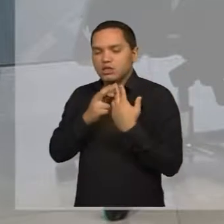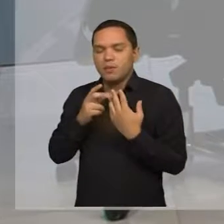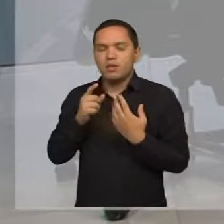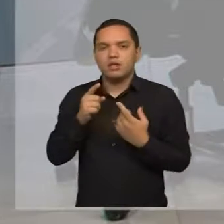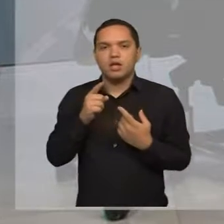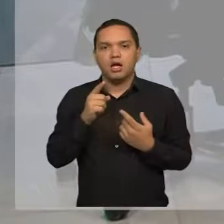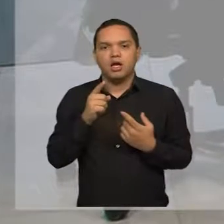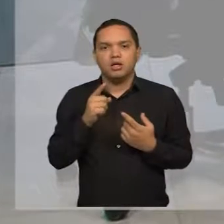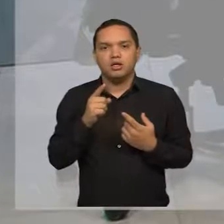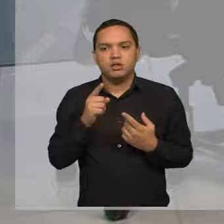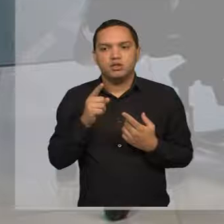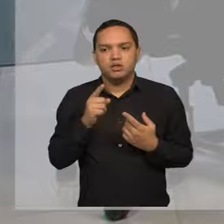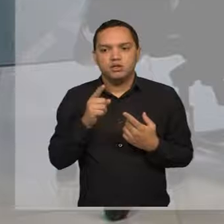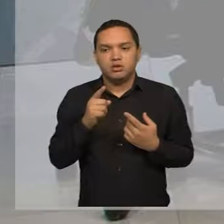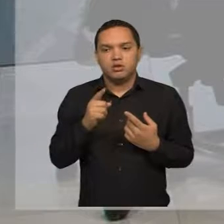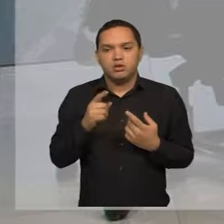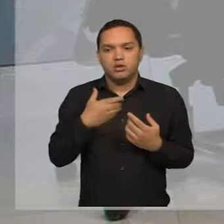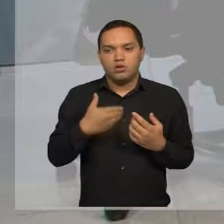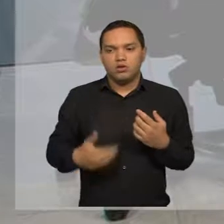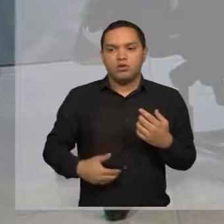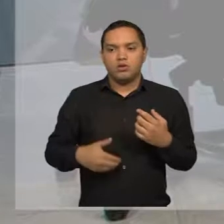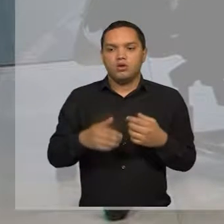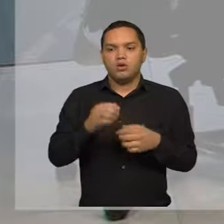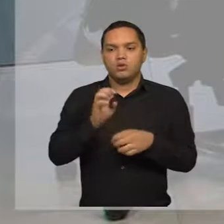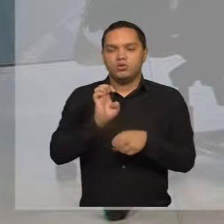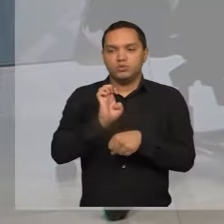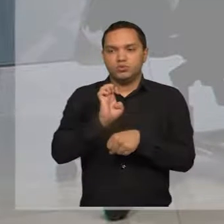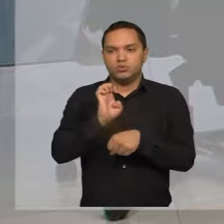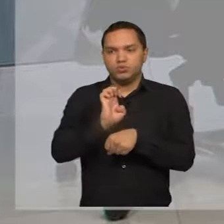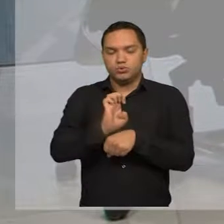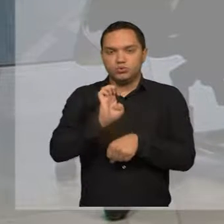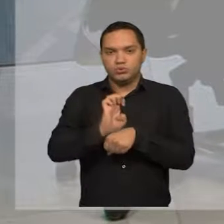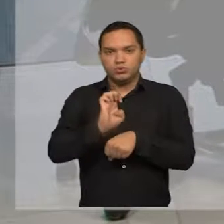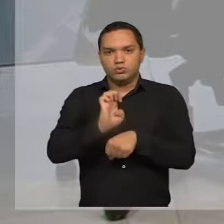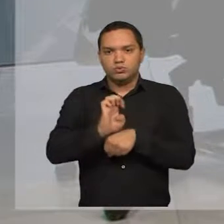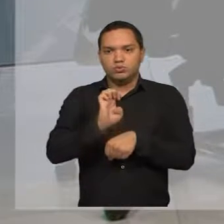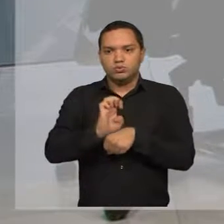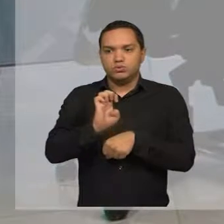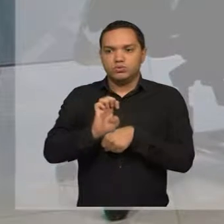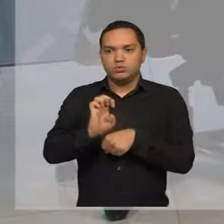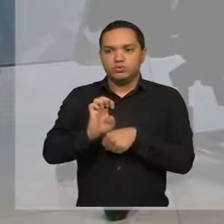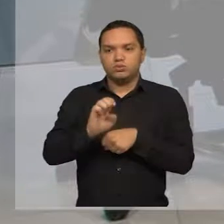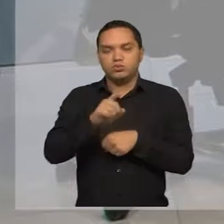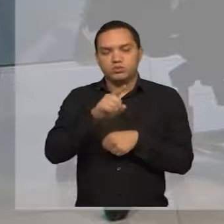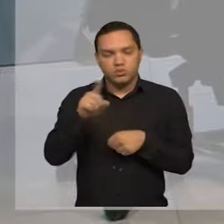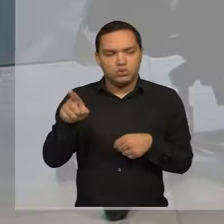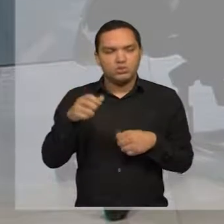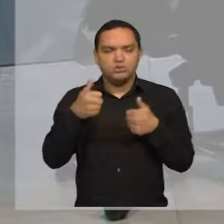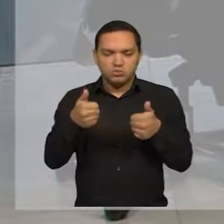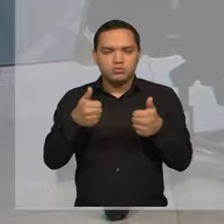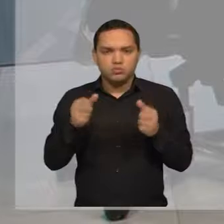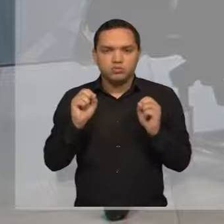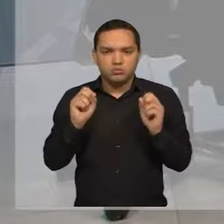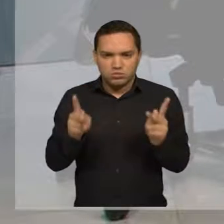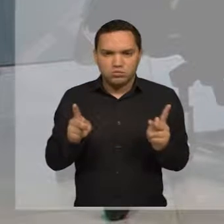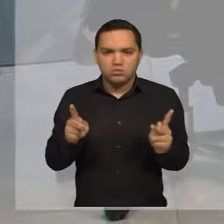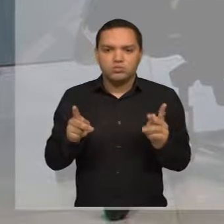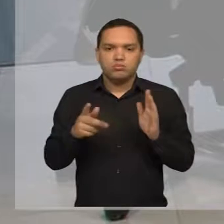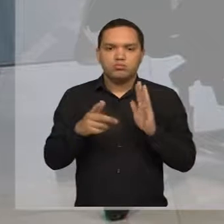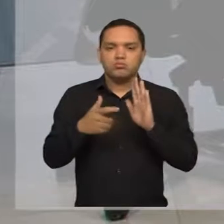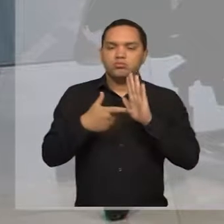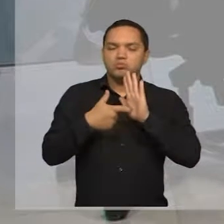nenhuma má vontade do governo que estava, né? Do governo Temer. Pelo contrário, muito boa vontade, abertura total das